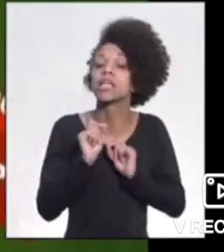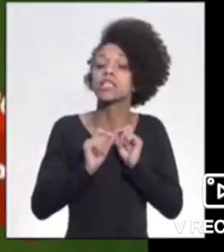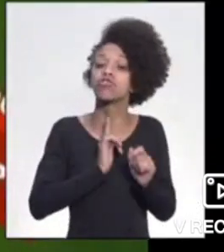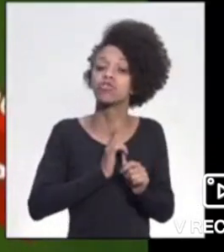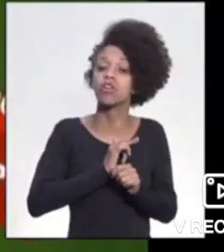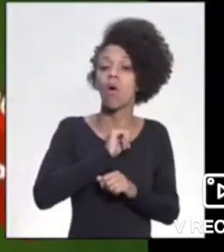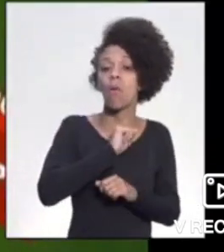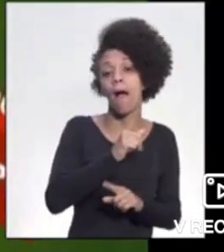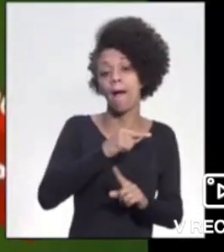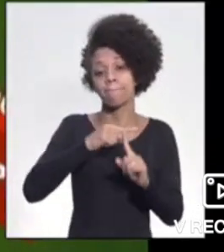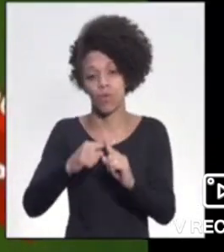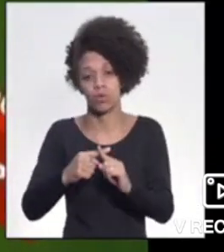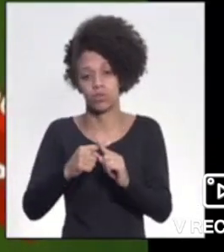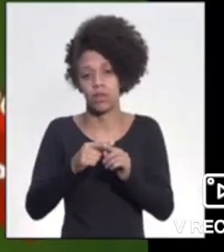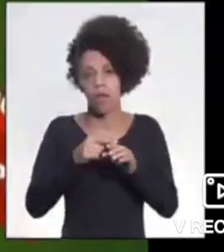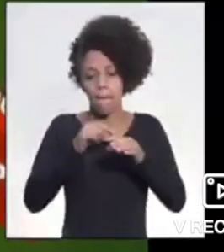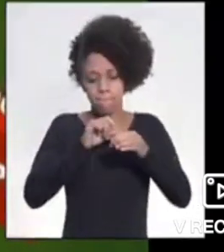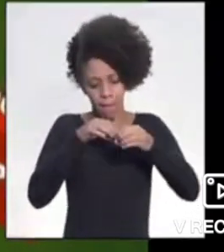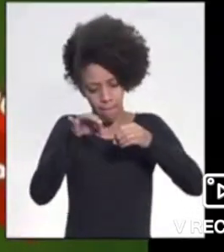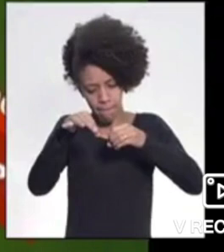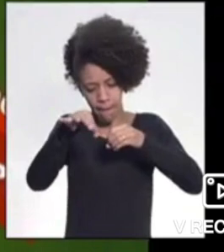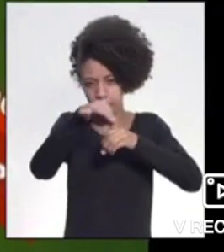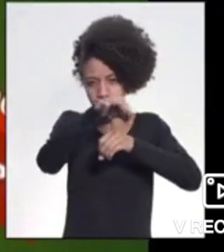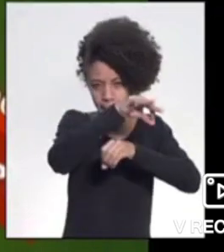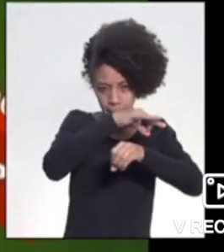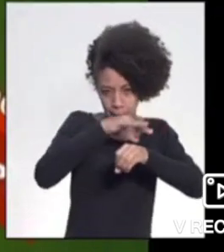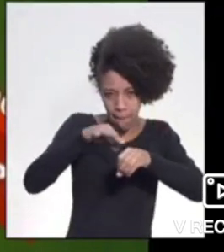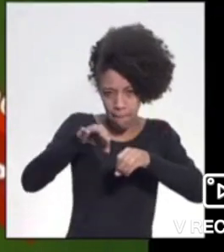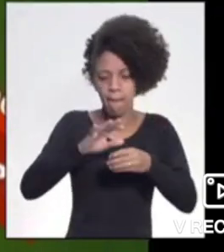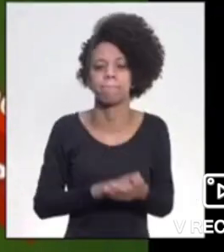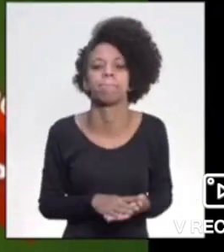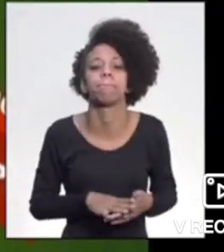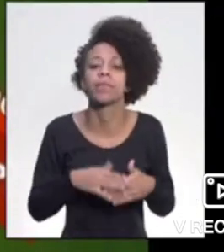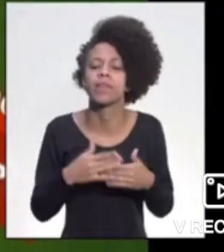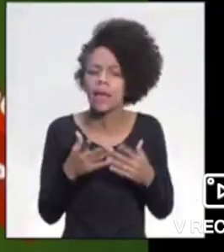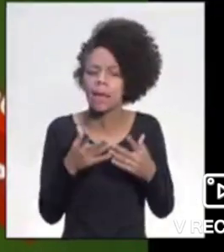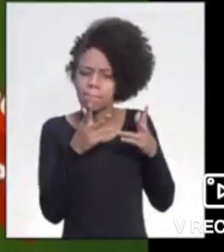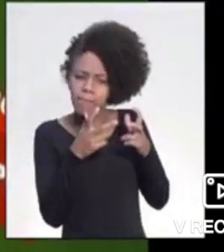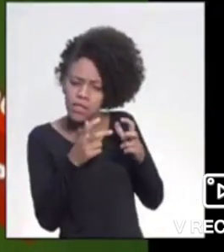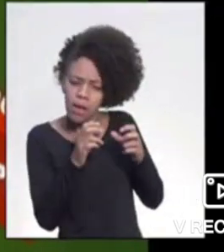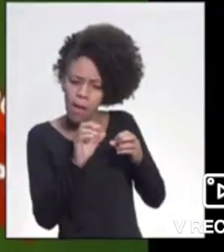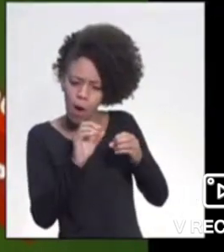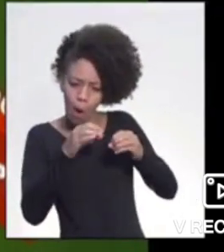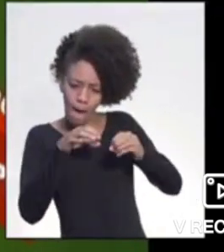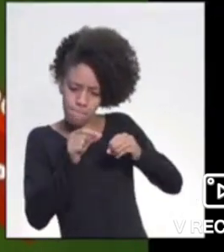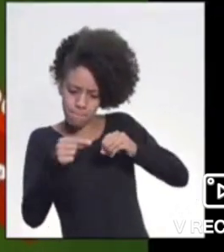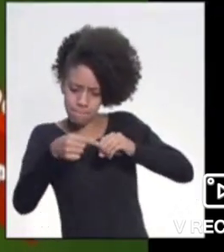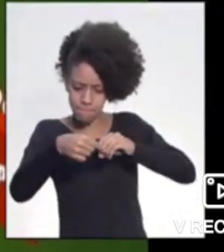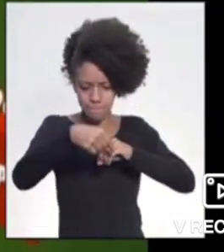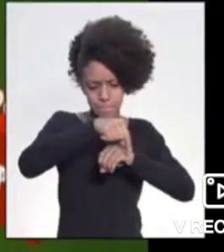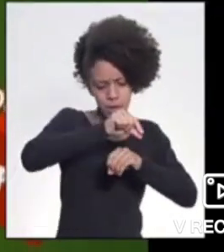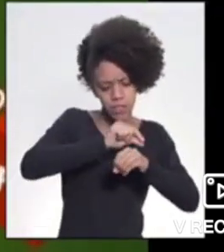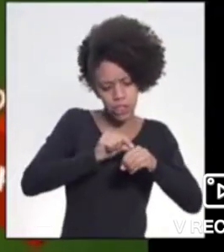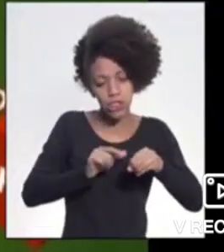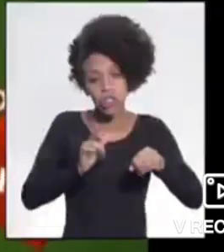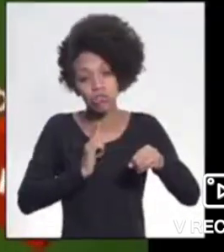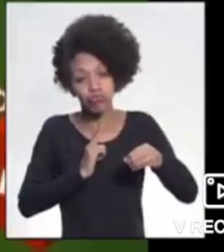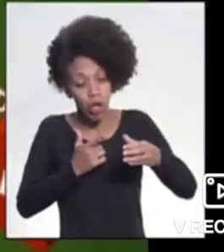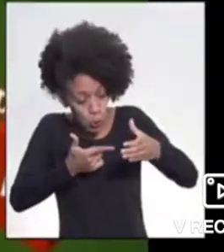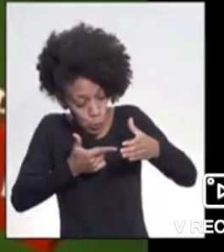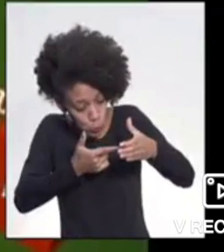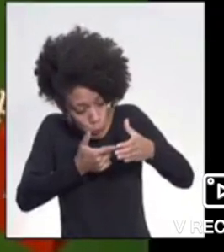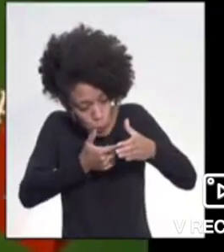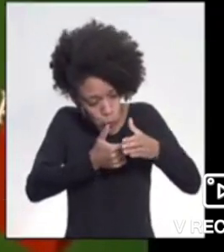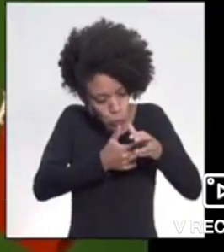depois medir o espalhamento dessas partículas. Rutherford notou que a maioria das partículas alfa atravessava a lâmina de ouro sem